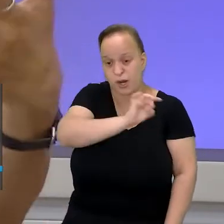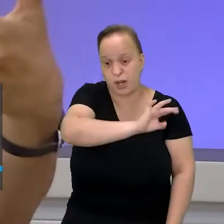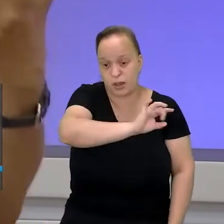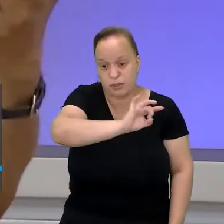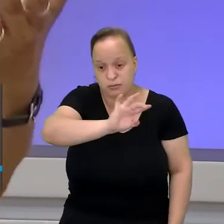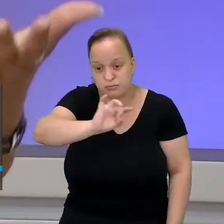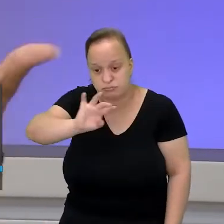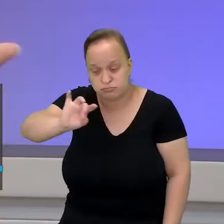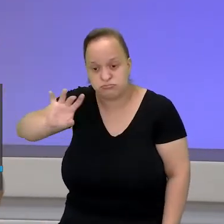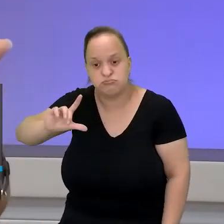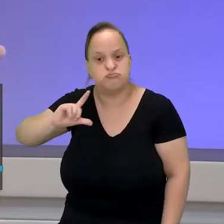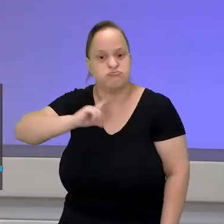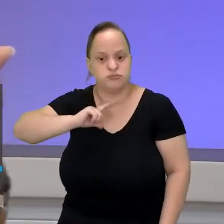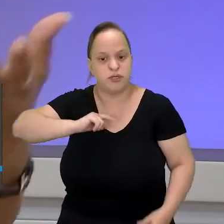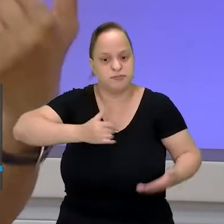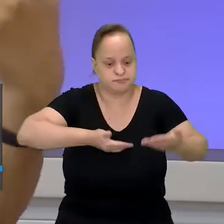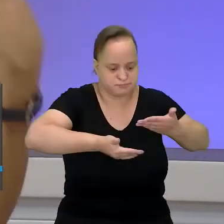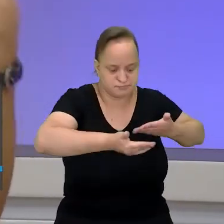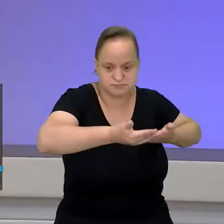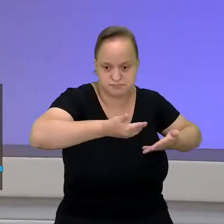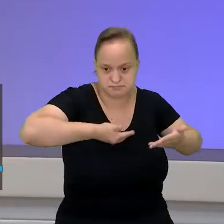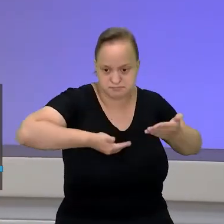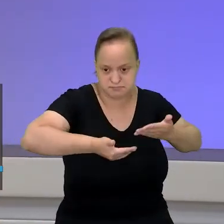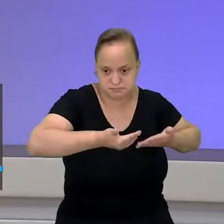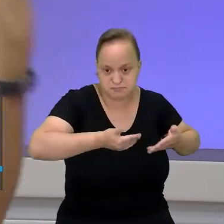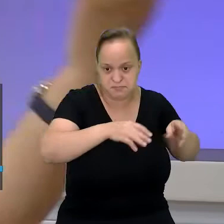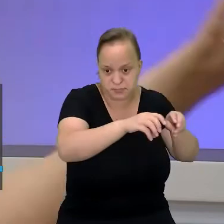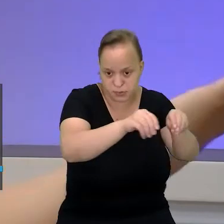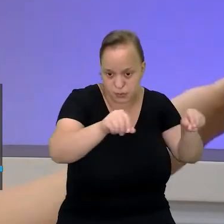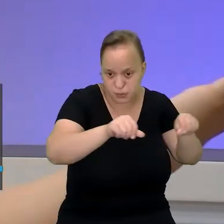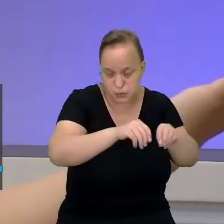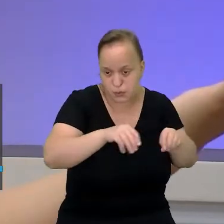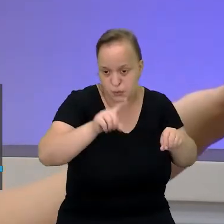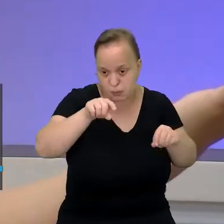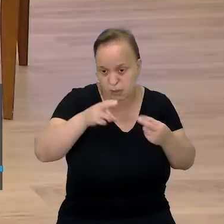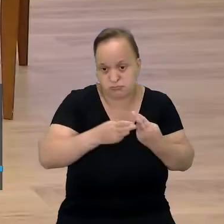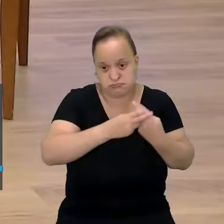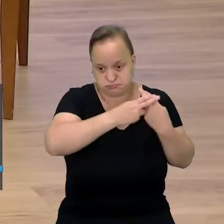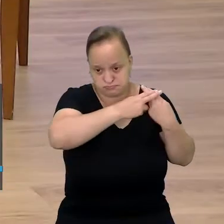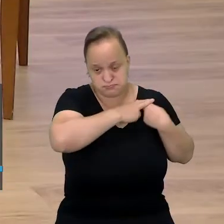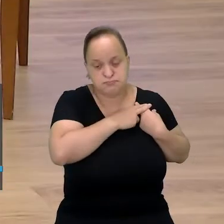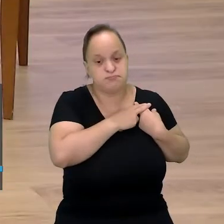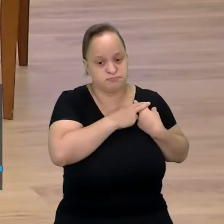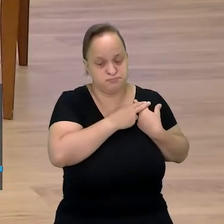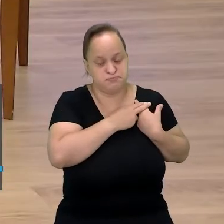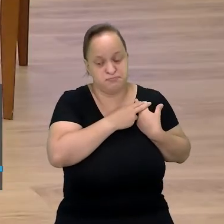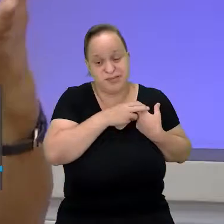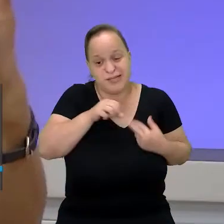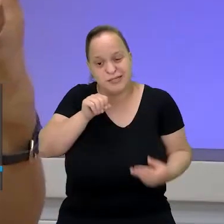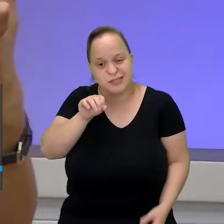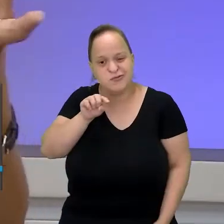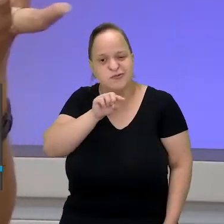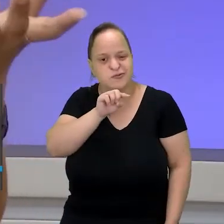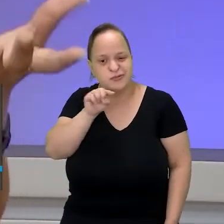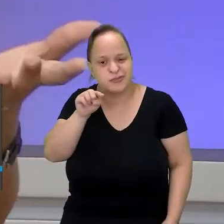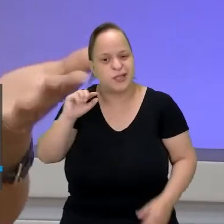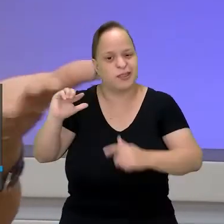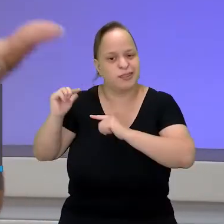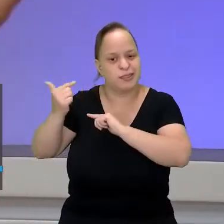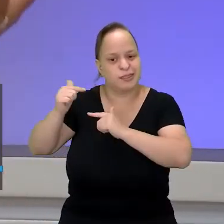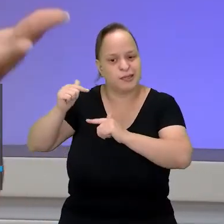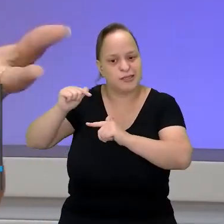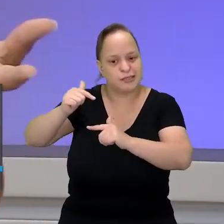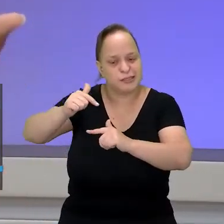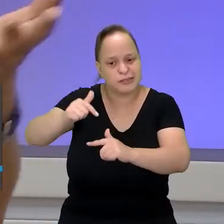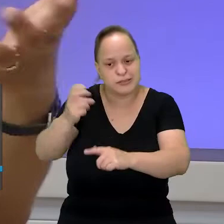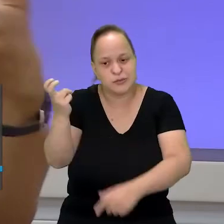uma forma de tratar o solo. E eu diria até uma questão de respeito para com ele. Então, se você for ver aqui tradições culturais, é um